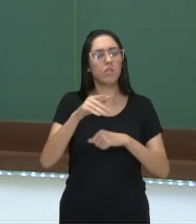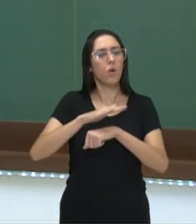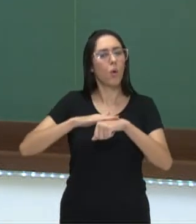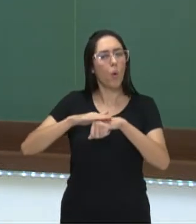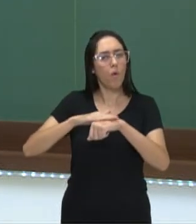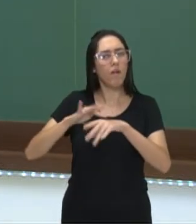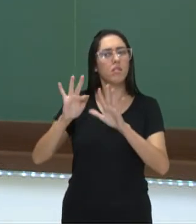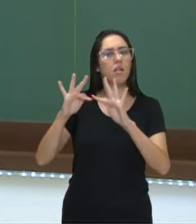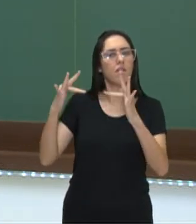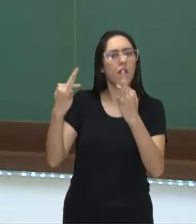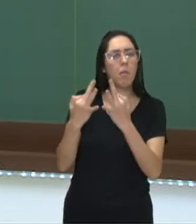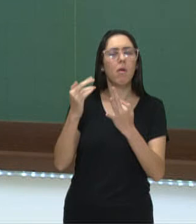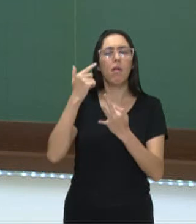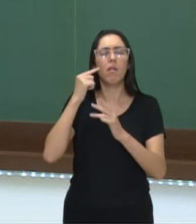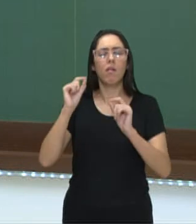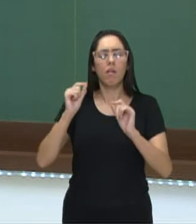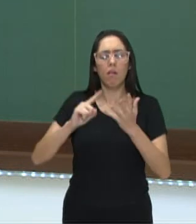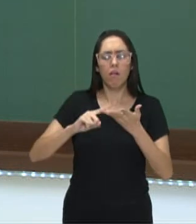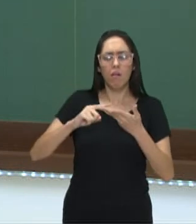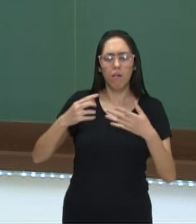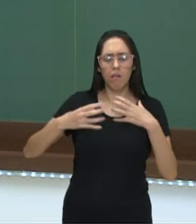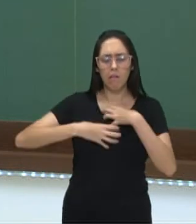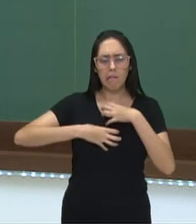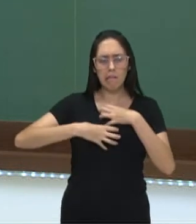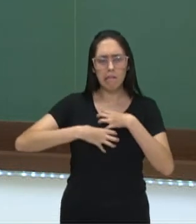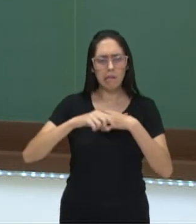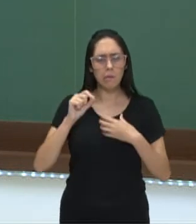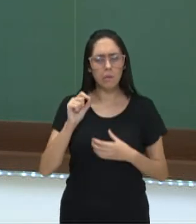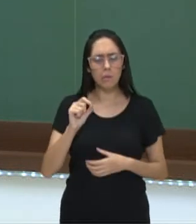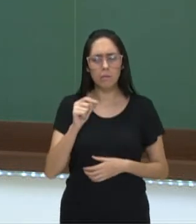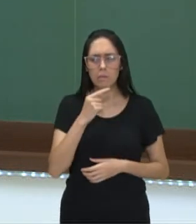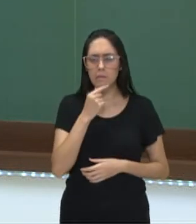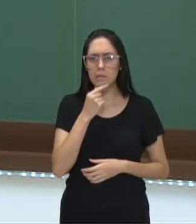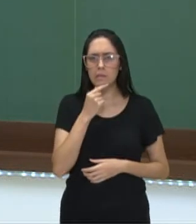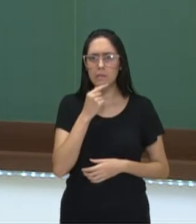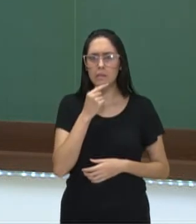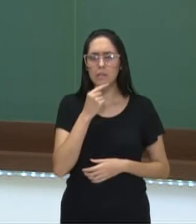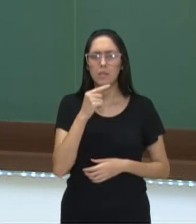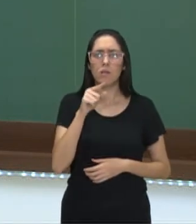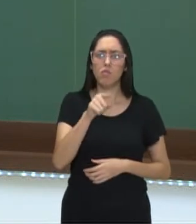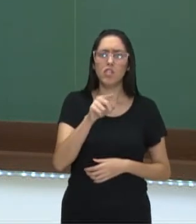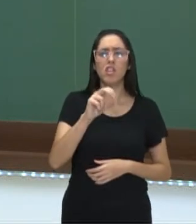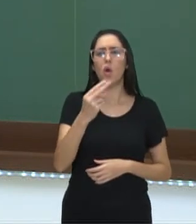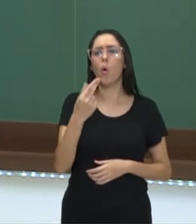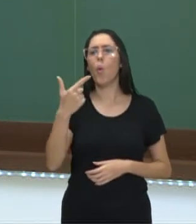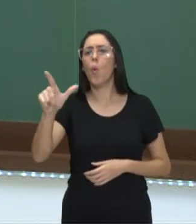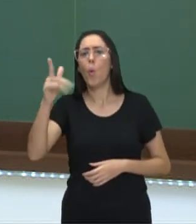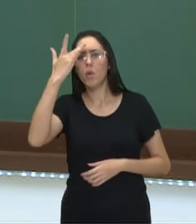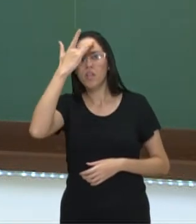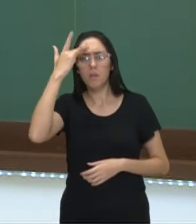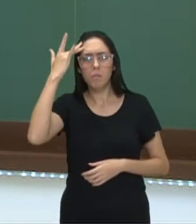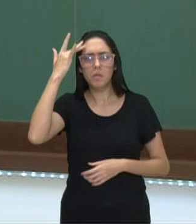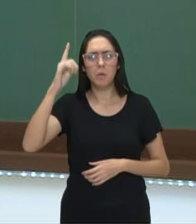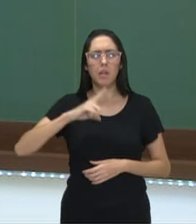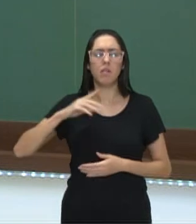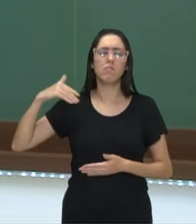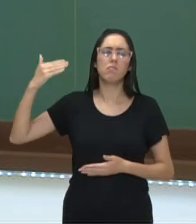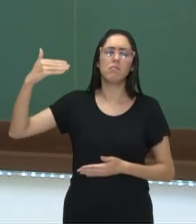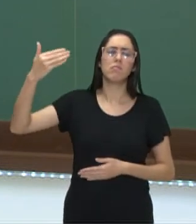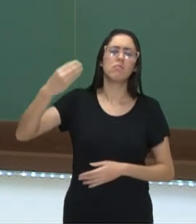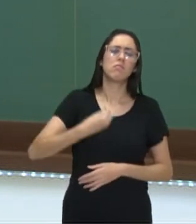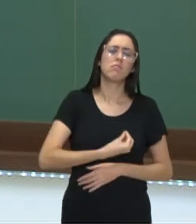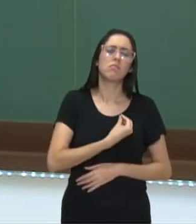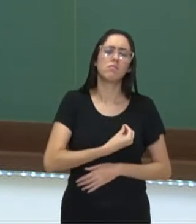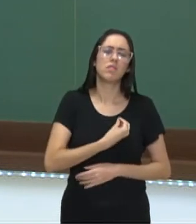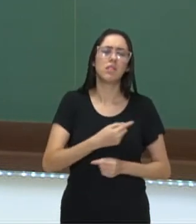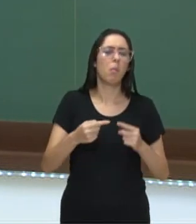família aí, dá uma analisada para ver se de repente você ou alguém adquiriu no decorrer da vida